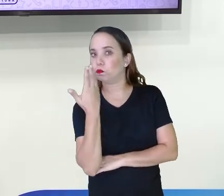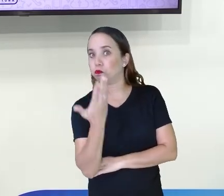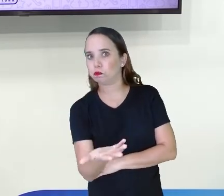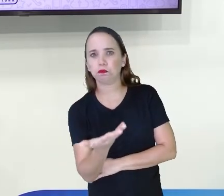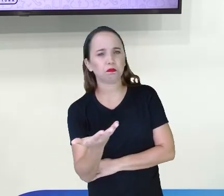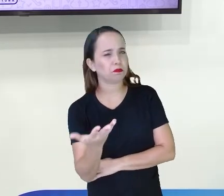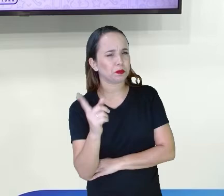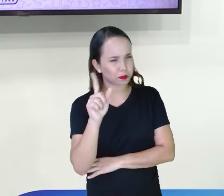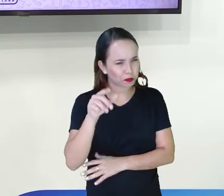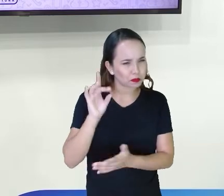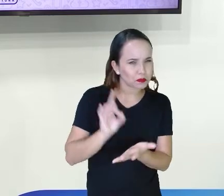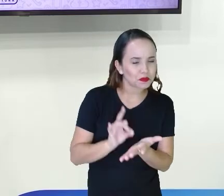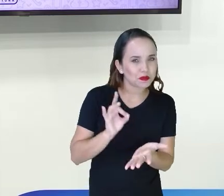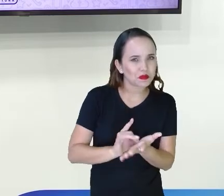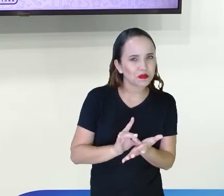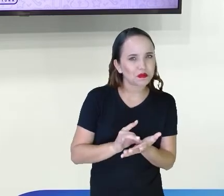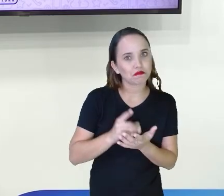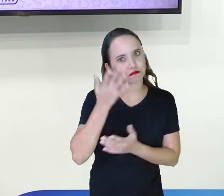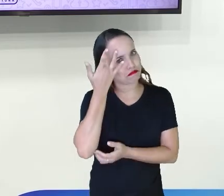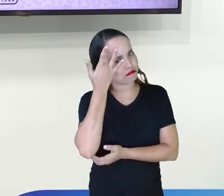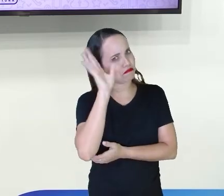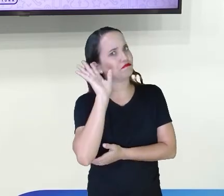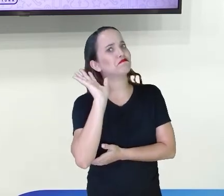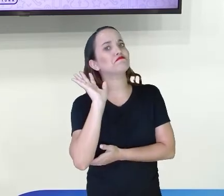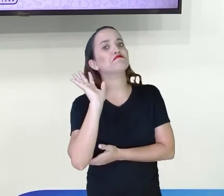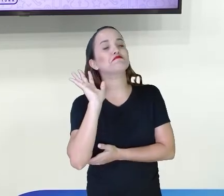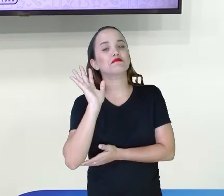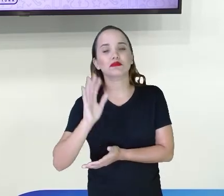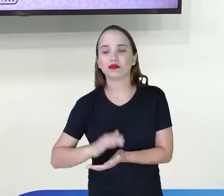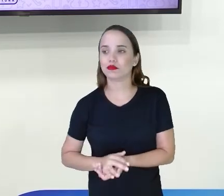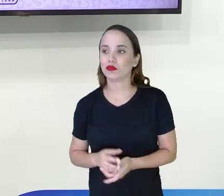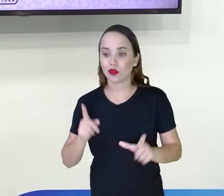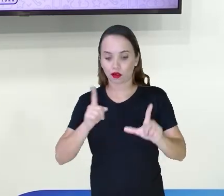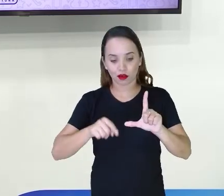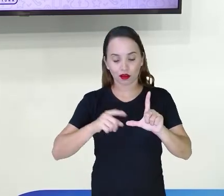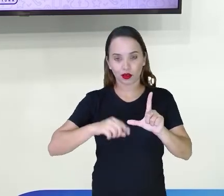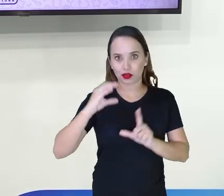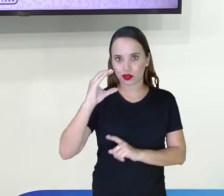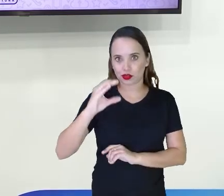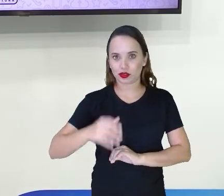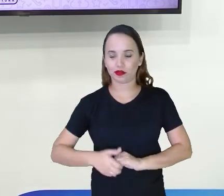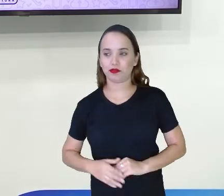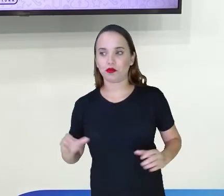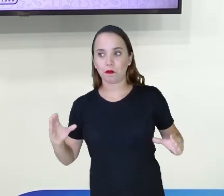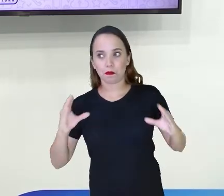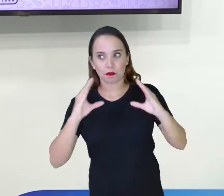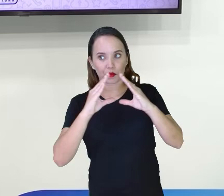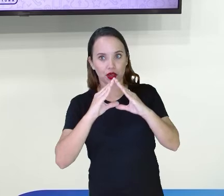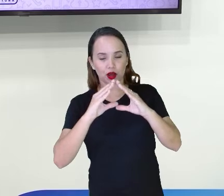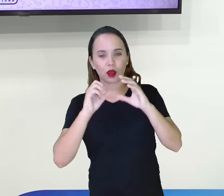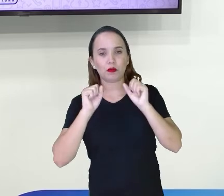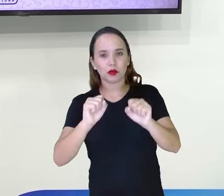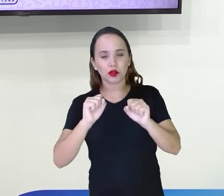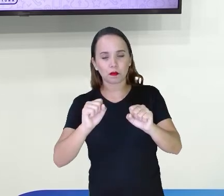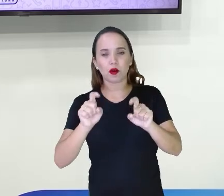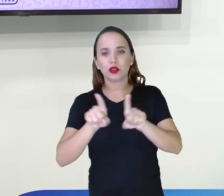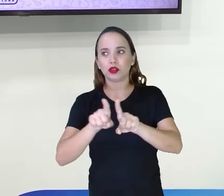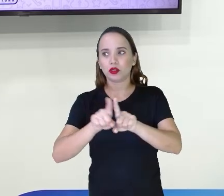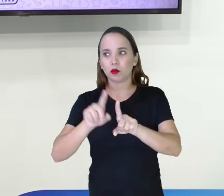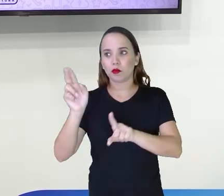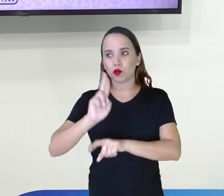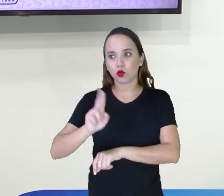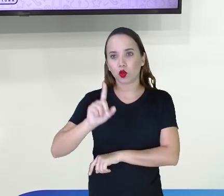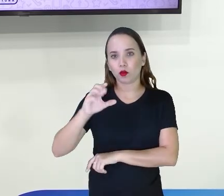verdade, quinto ano? Não sei, hein? E letra C. Pirâmides podem ser chamadas